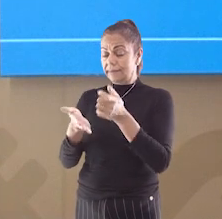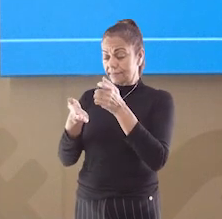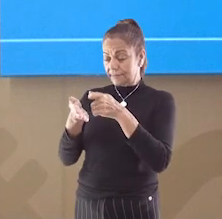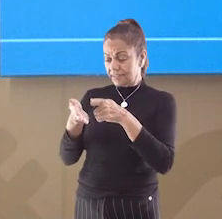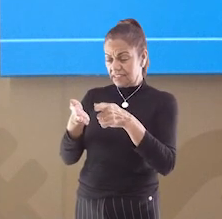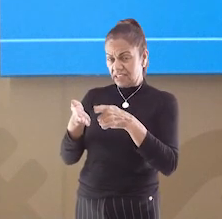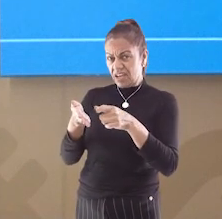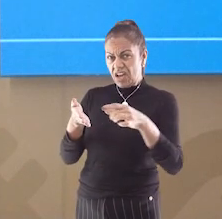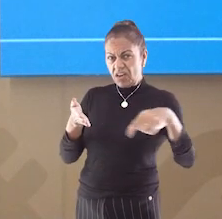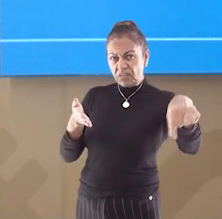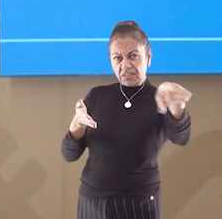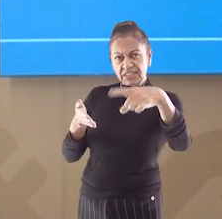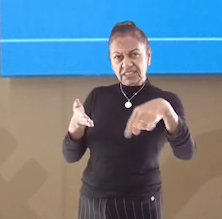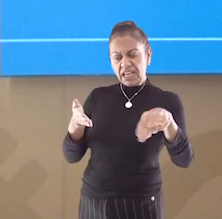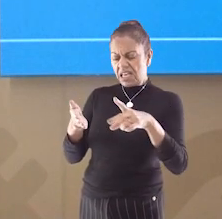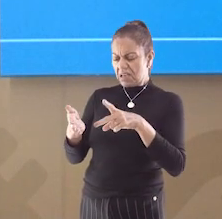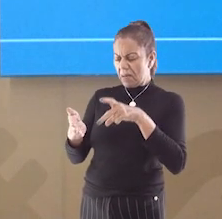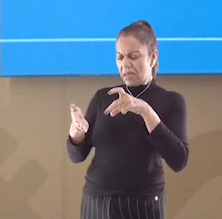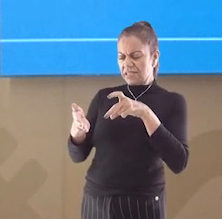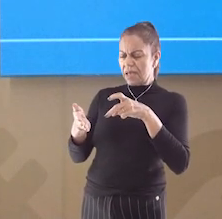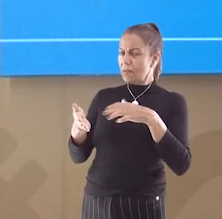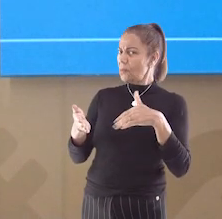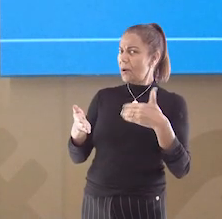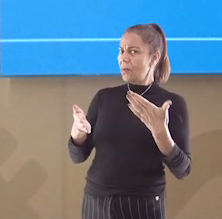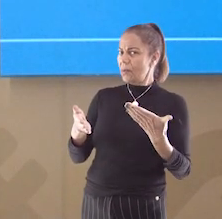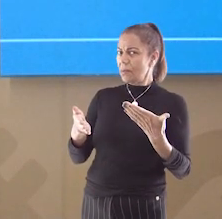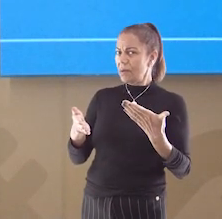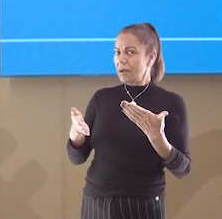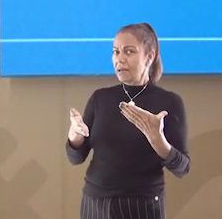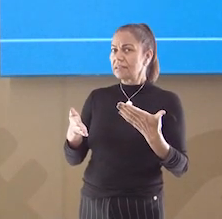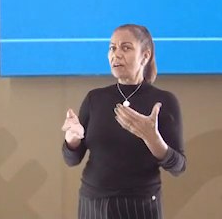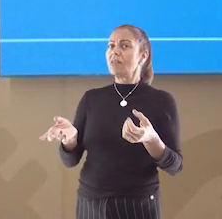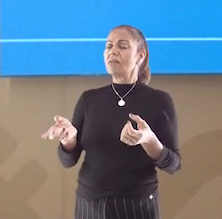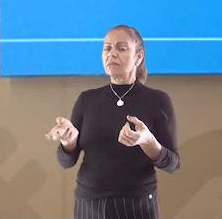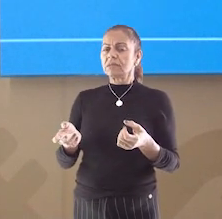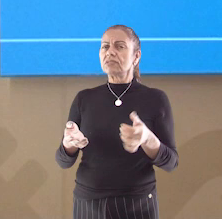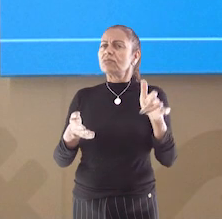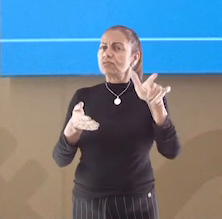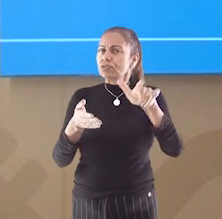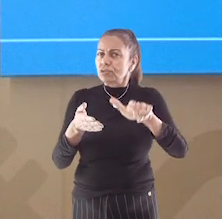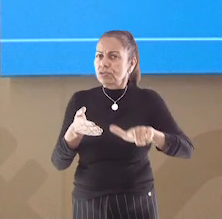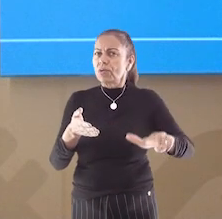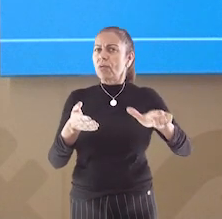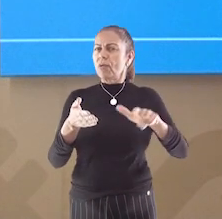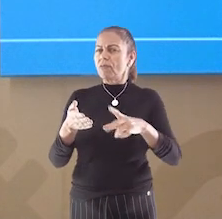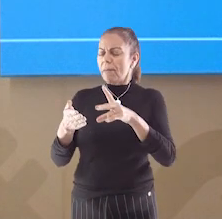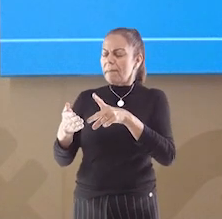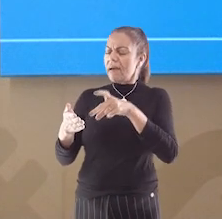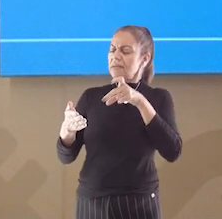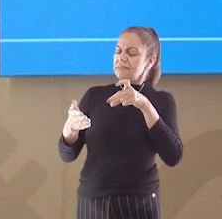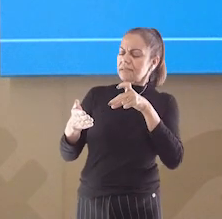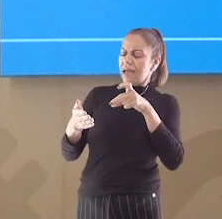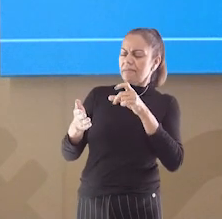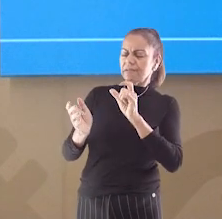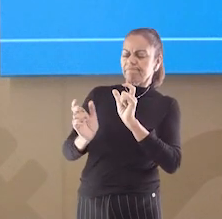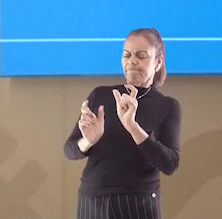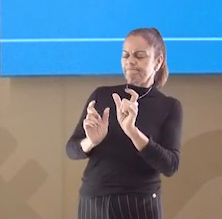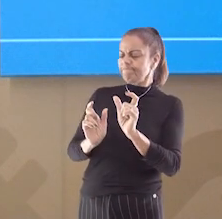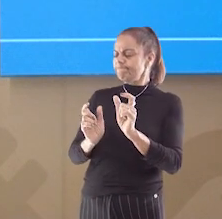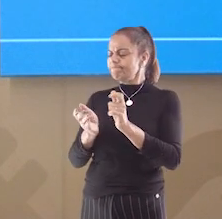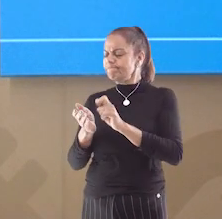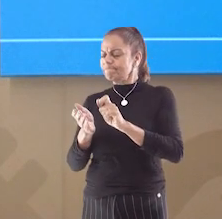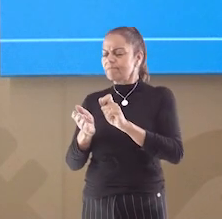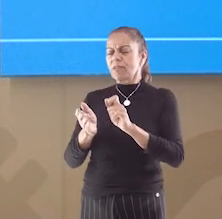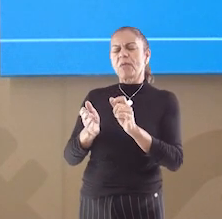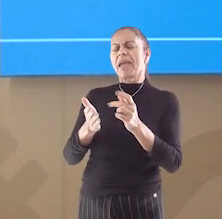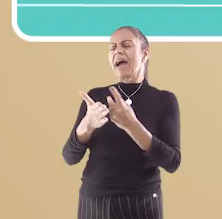3 erros na escrita. Vocês conseguem me dizer quais são? Analisem de novo esse bilhete e me digam o que